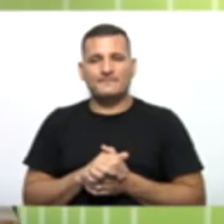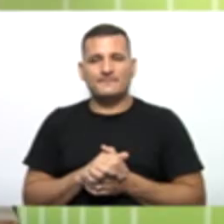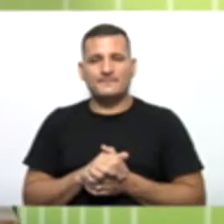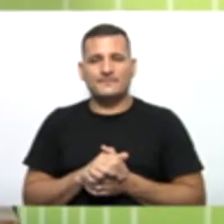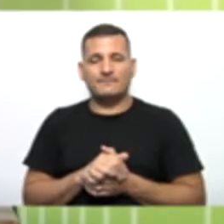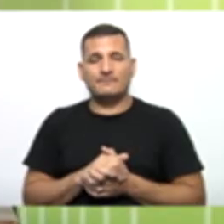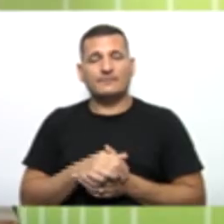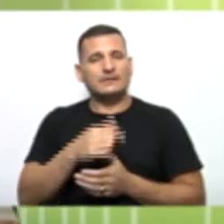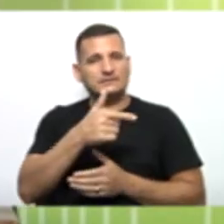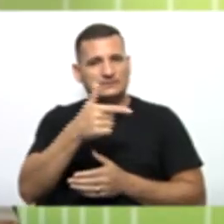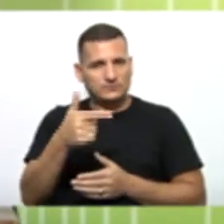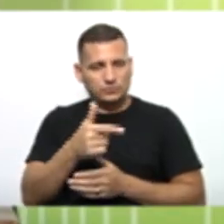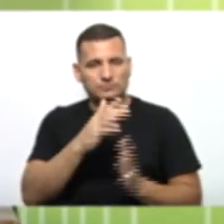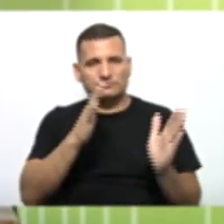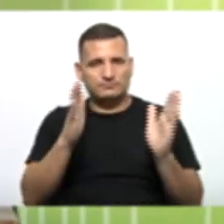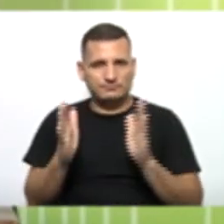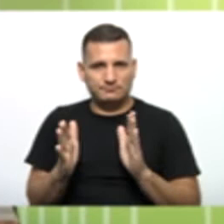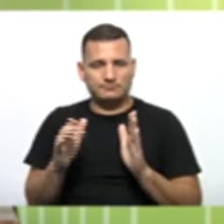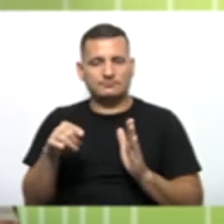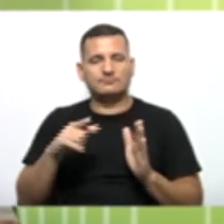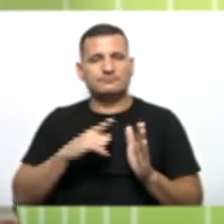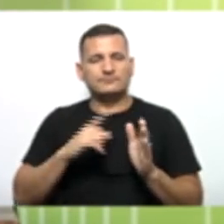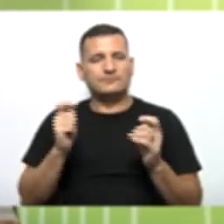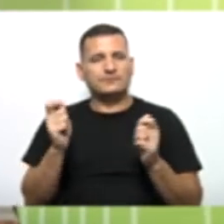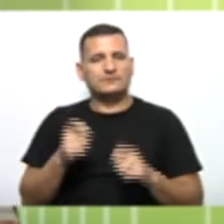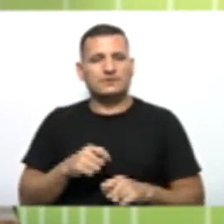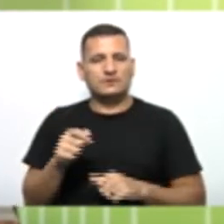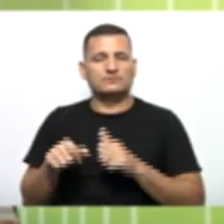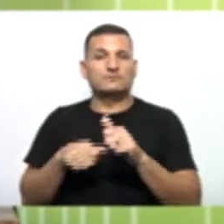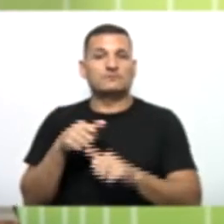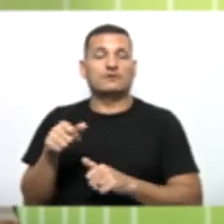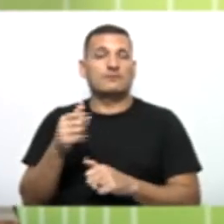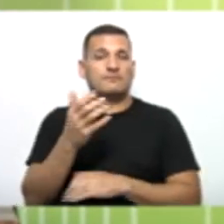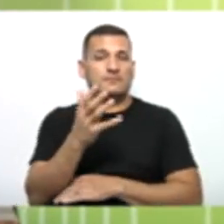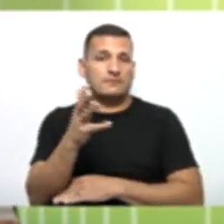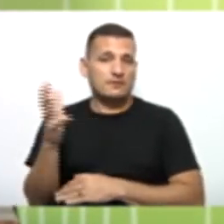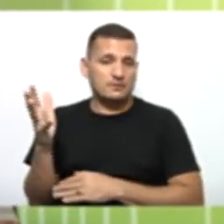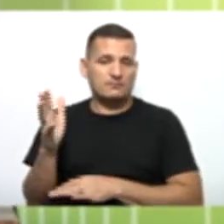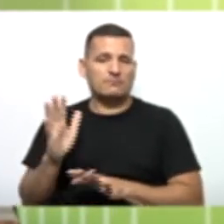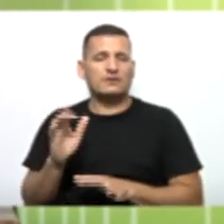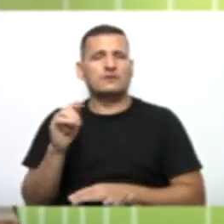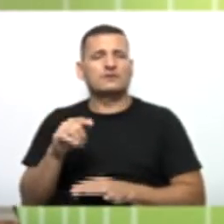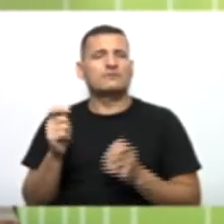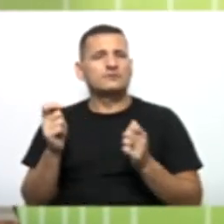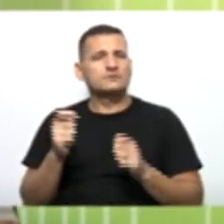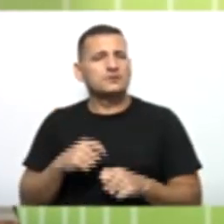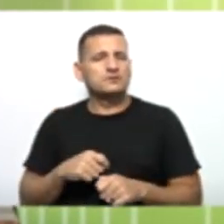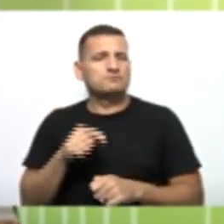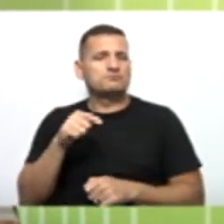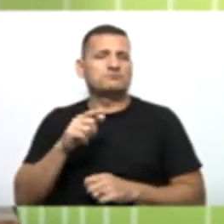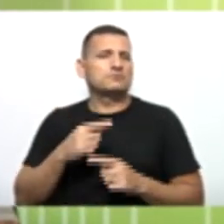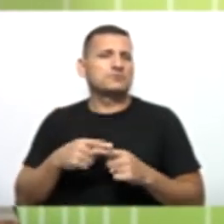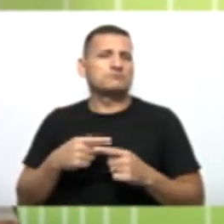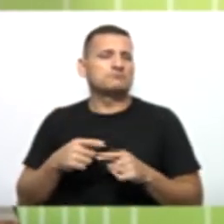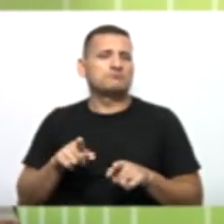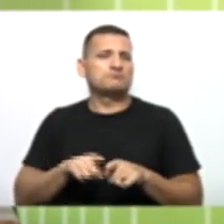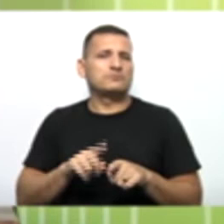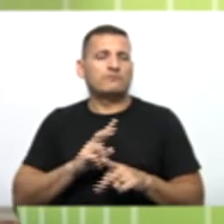do segundo estágio ter uma capacidade de modificação no meio ambiente, essa capacidade não era tão